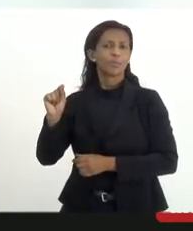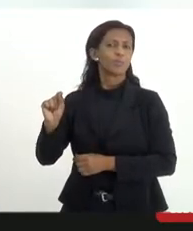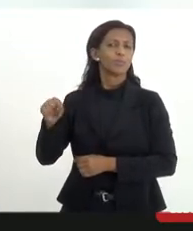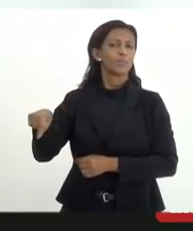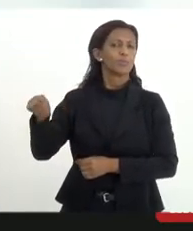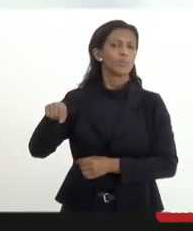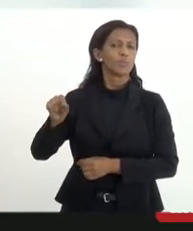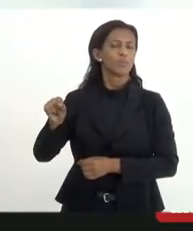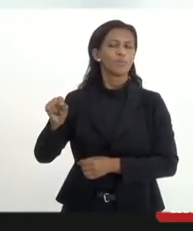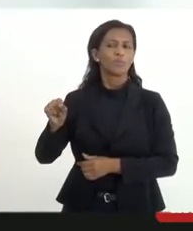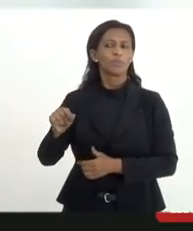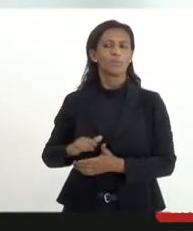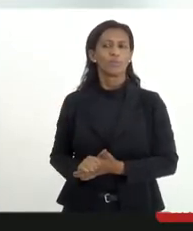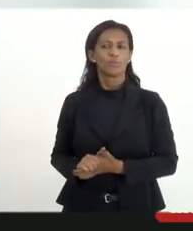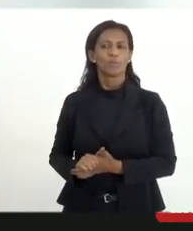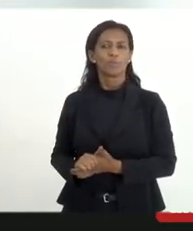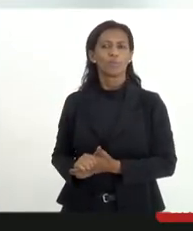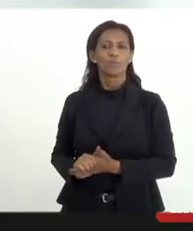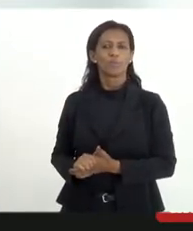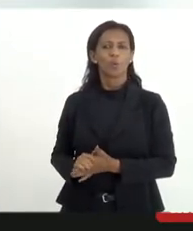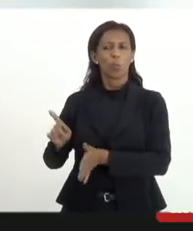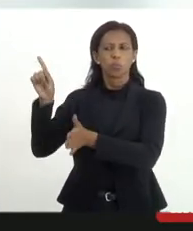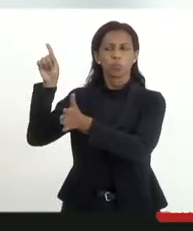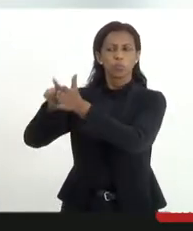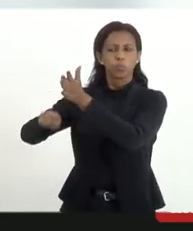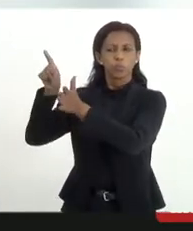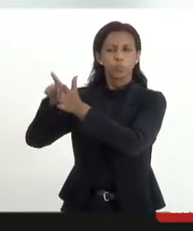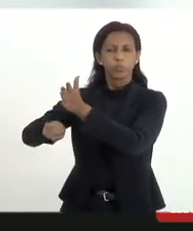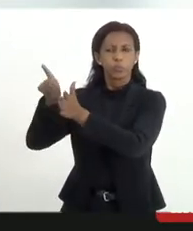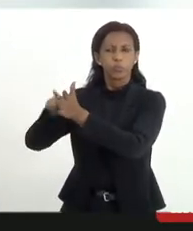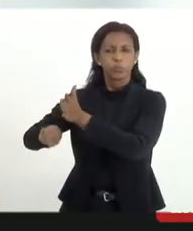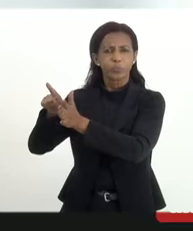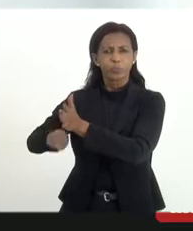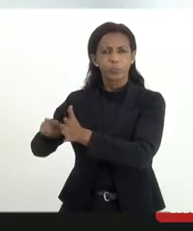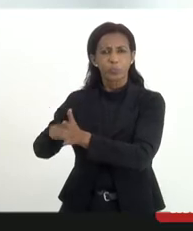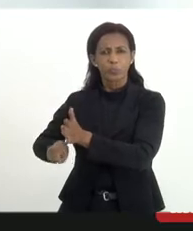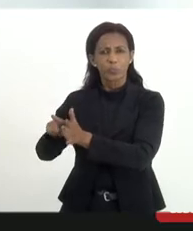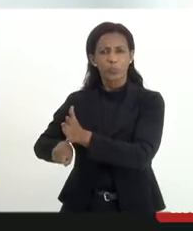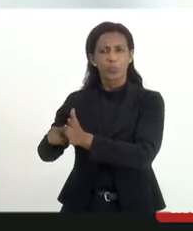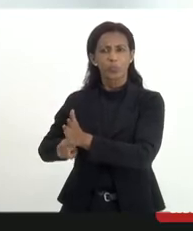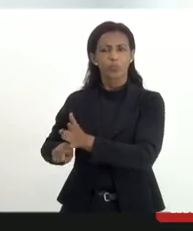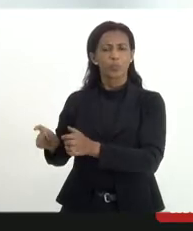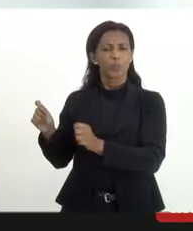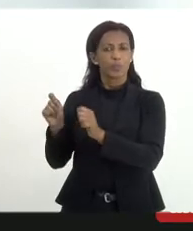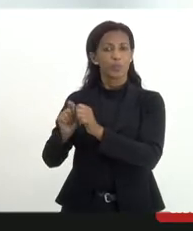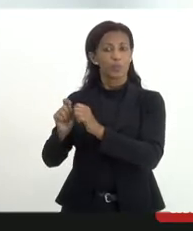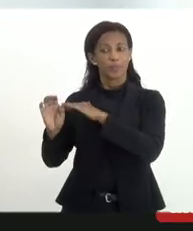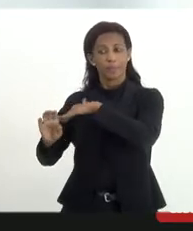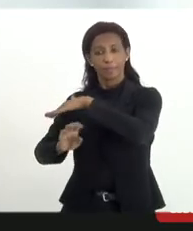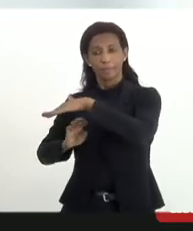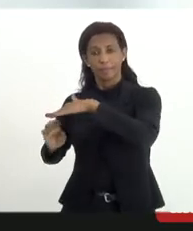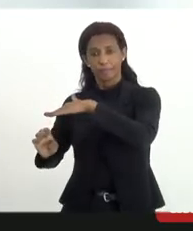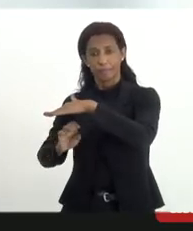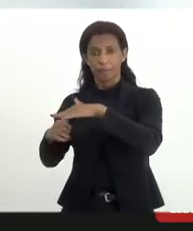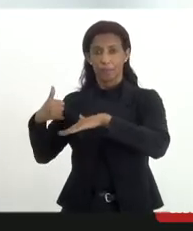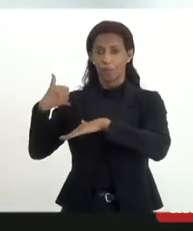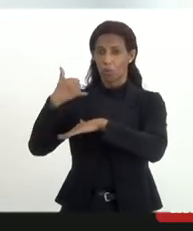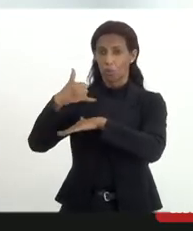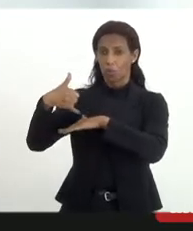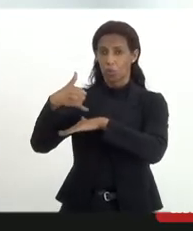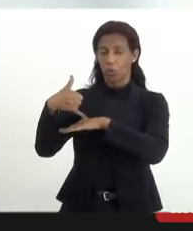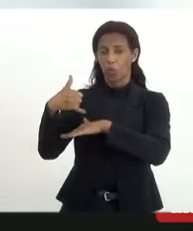que eram os descontos feitos pelas concessionárias de óleo e